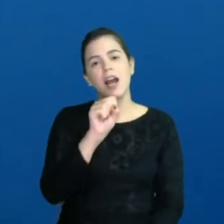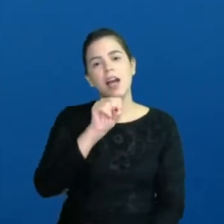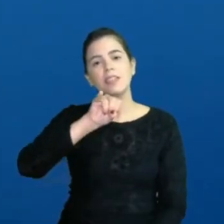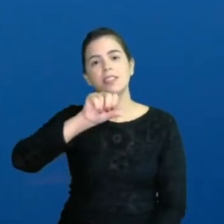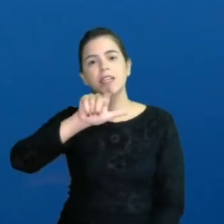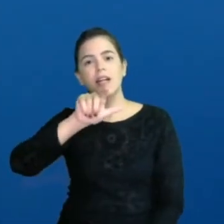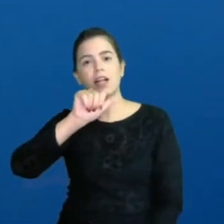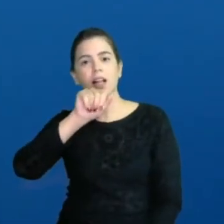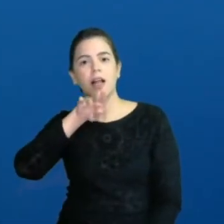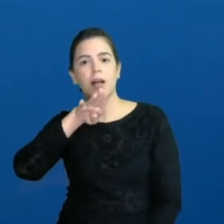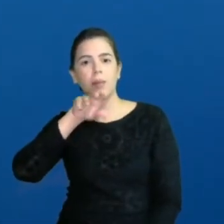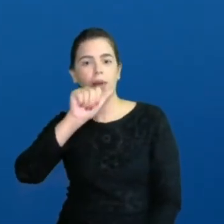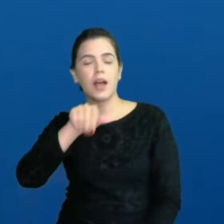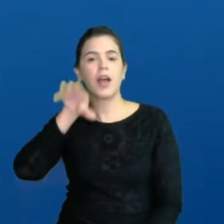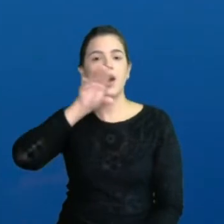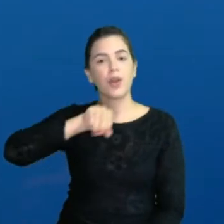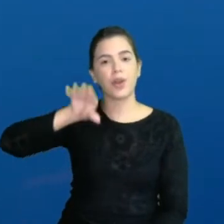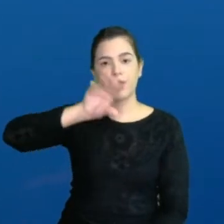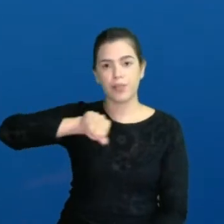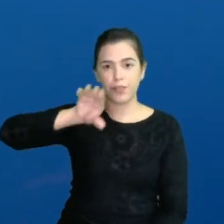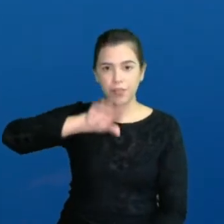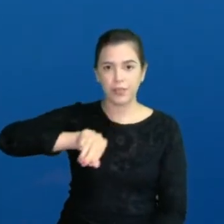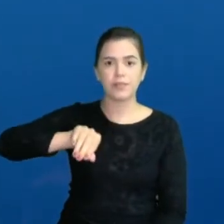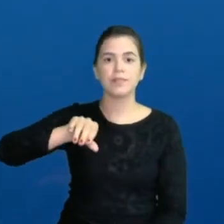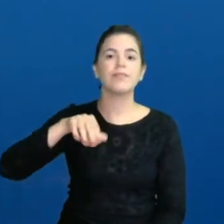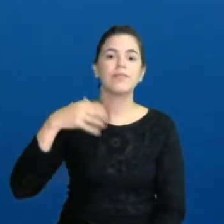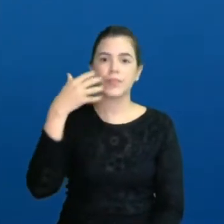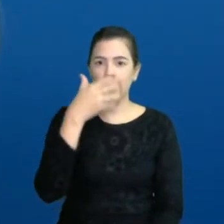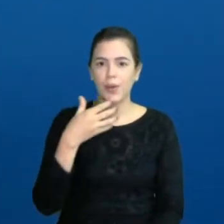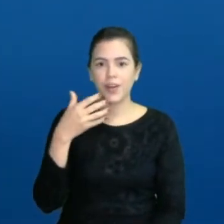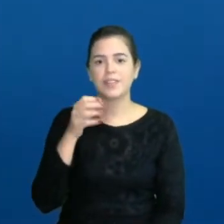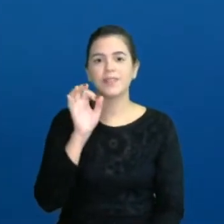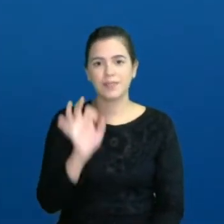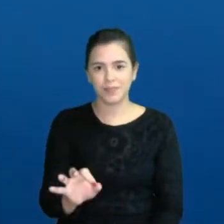os pedacinhos que eu falo, os pedacinhos orais, tá bom?